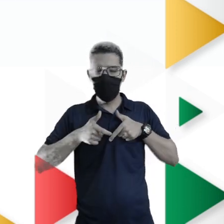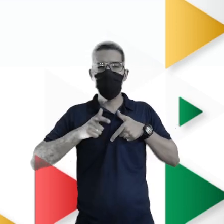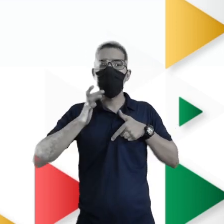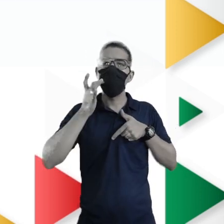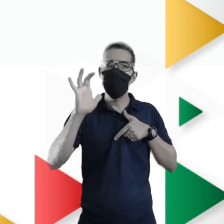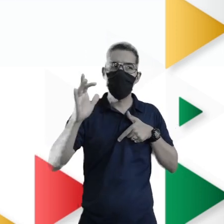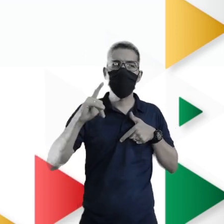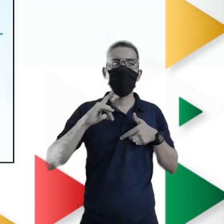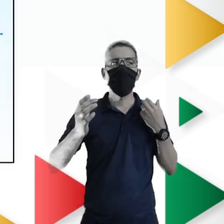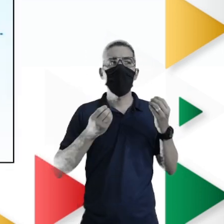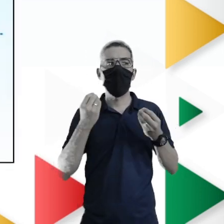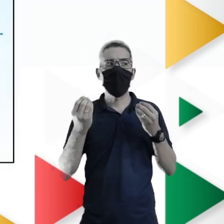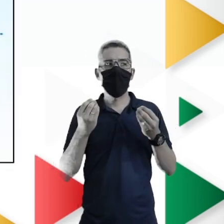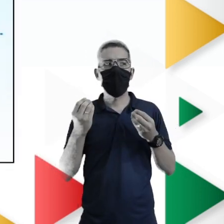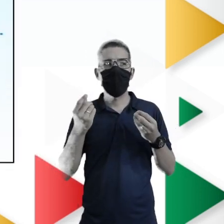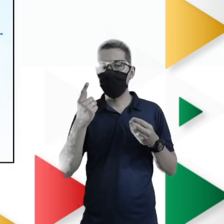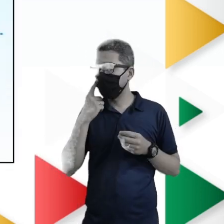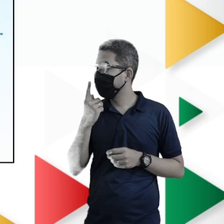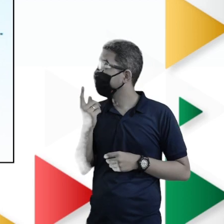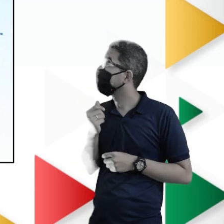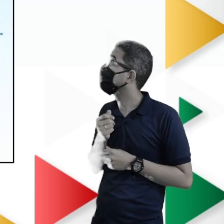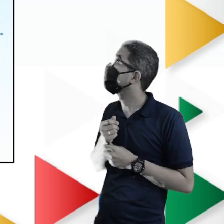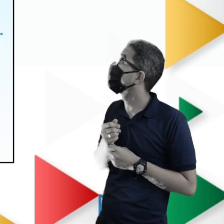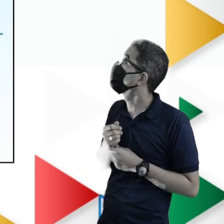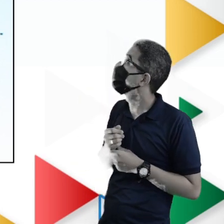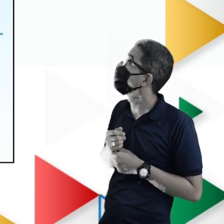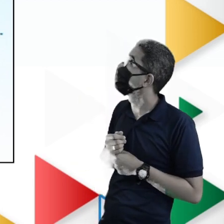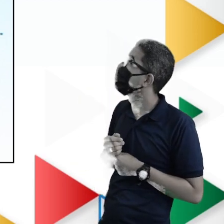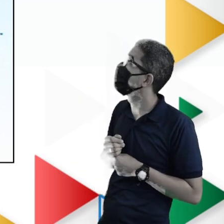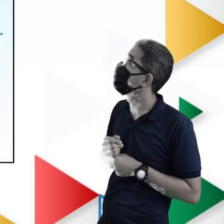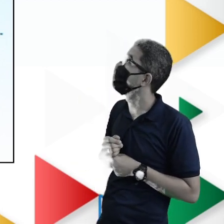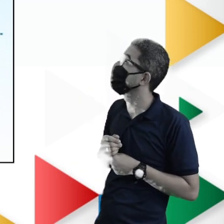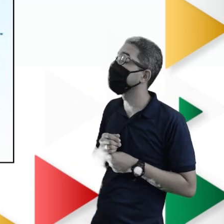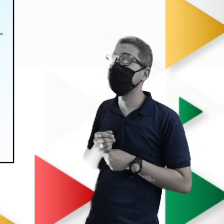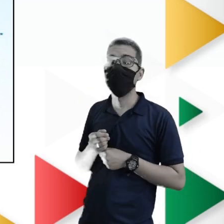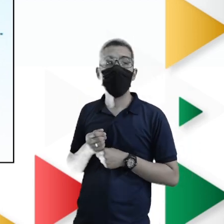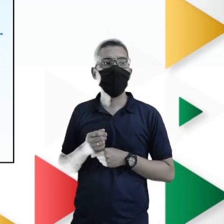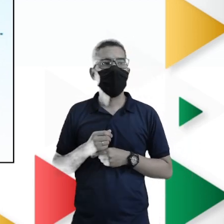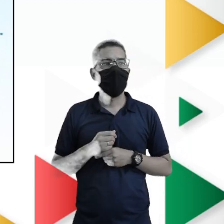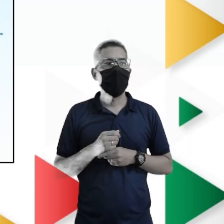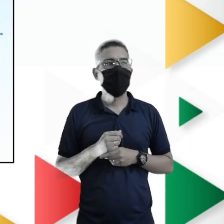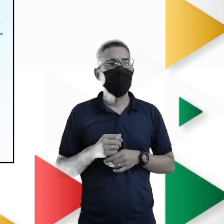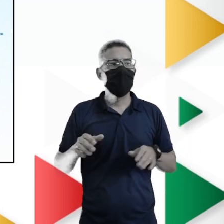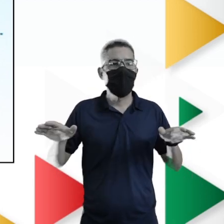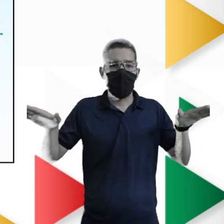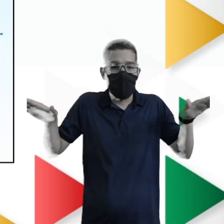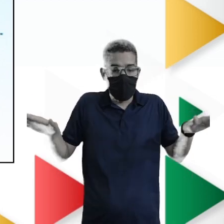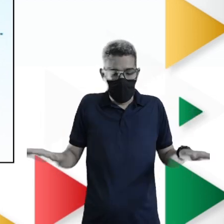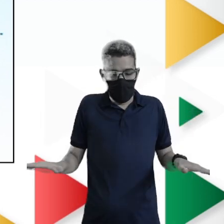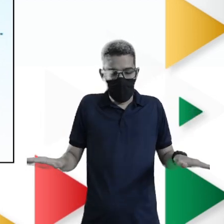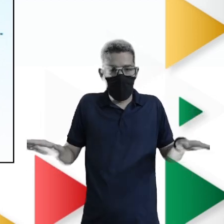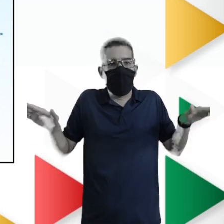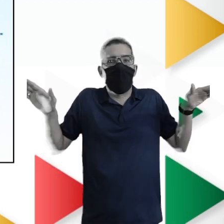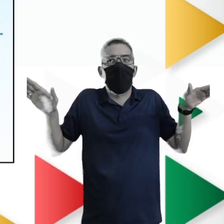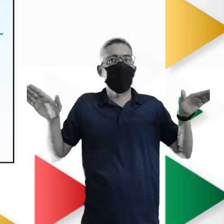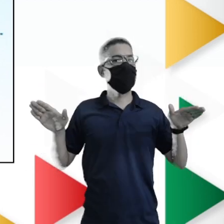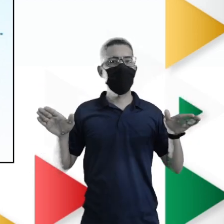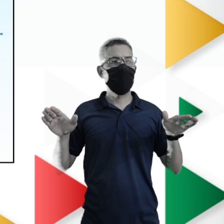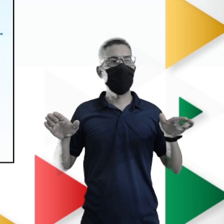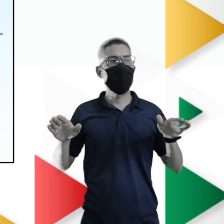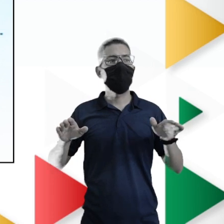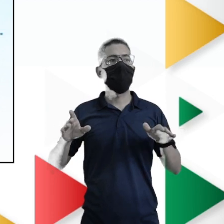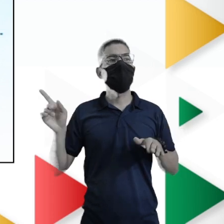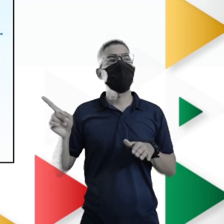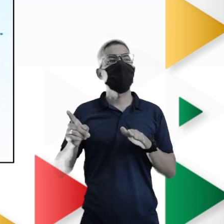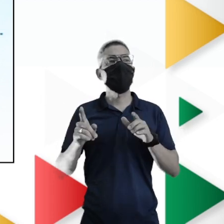se mede a partir justamente do ângulo de 90 graus. Nem pode ficar acima, nem pode ficar abaixo, tá bom? A imagem